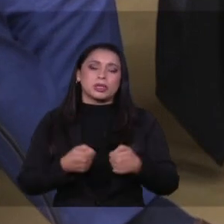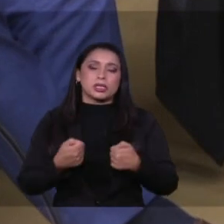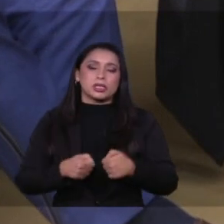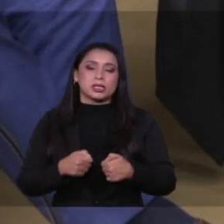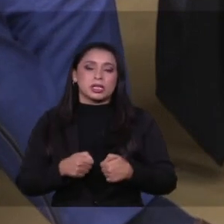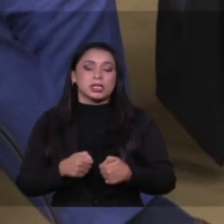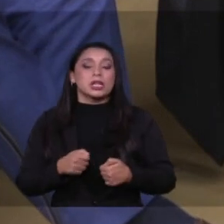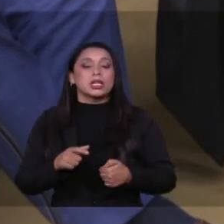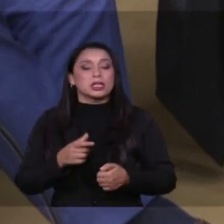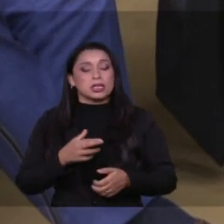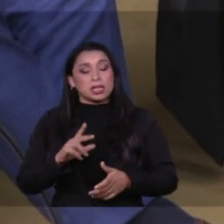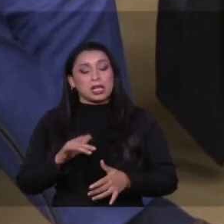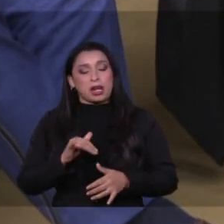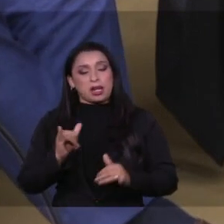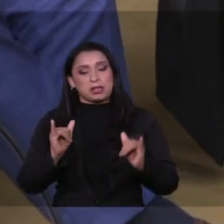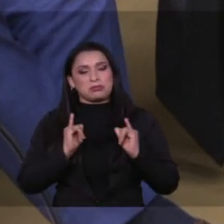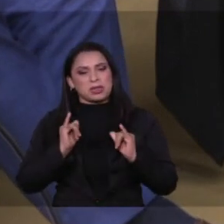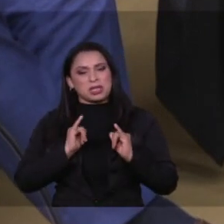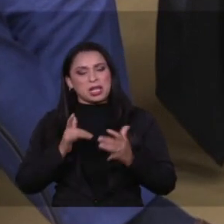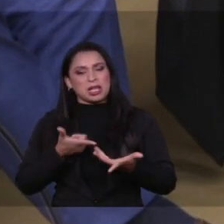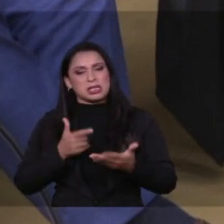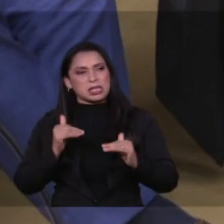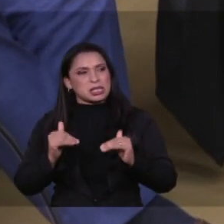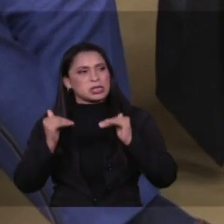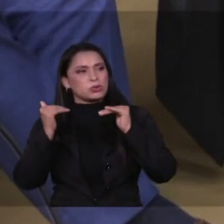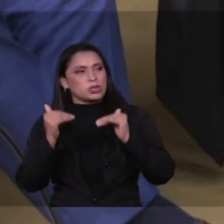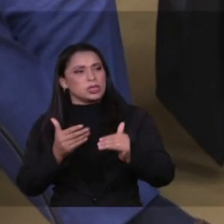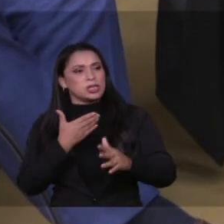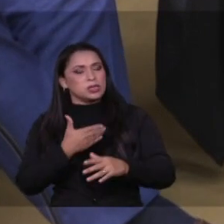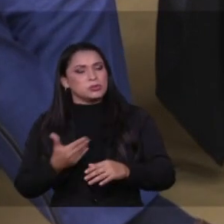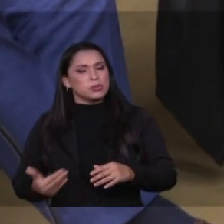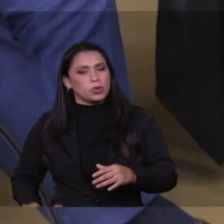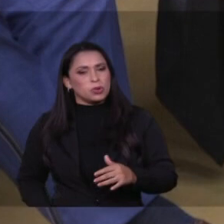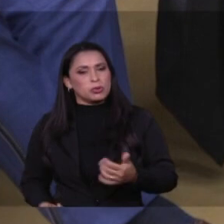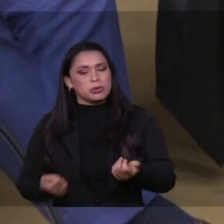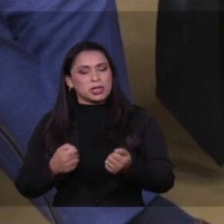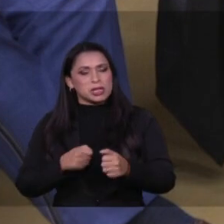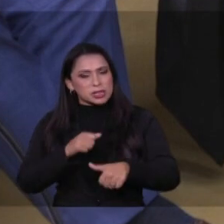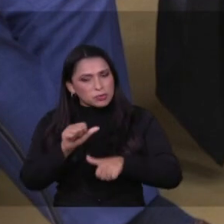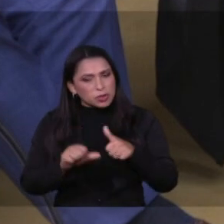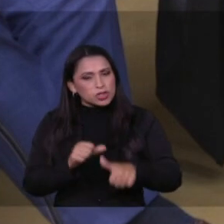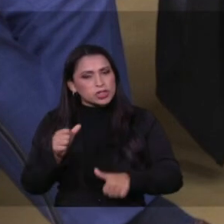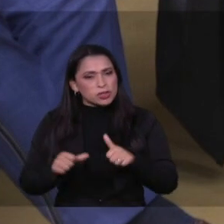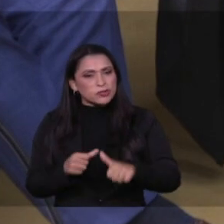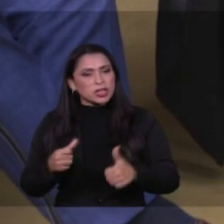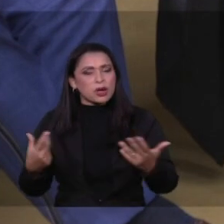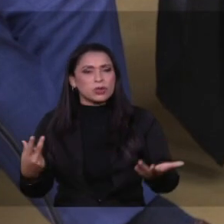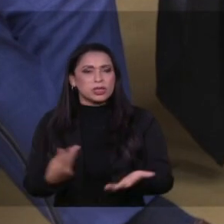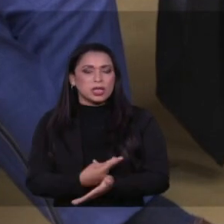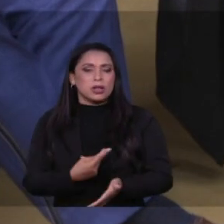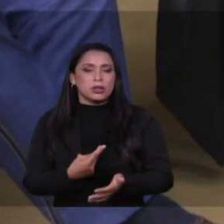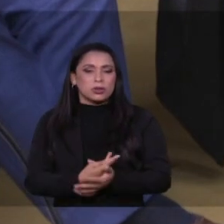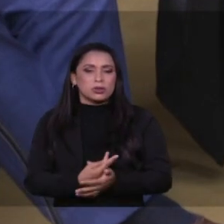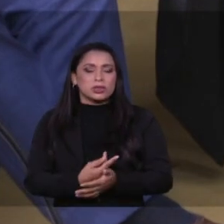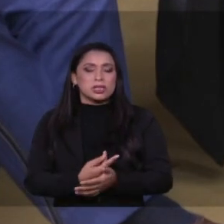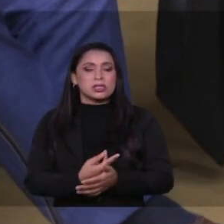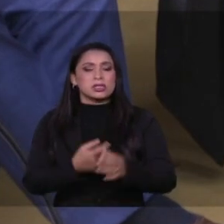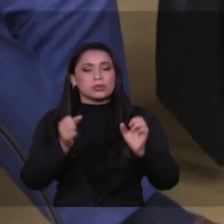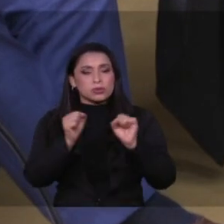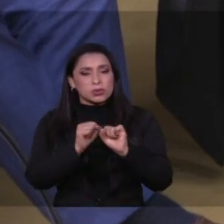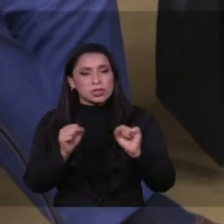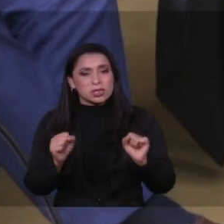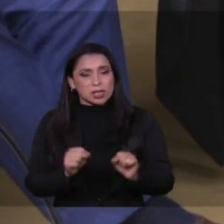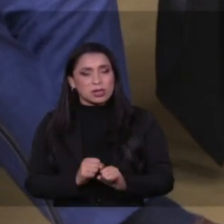ou incapacidade reiterada e persistente das autoridades públicas em modificar a conjuntura que se aponta como violadora sistemática de